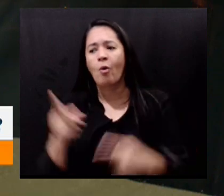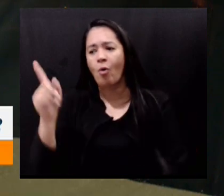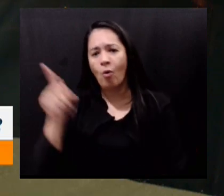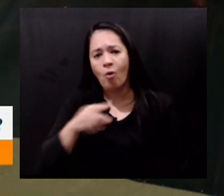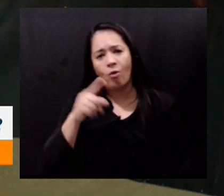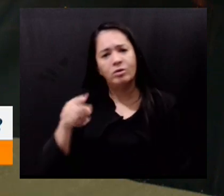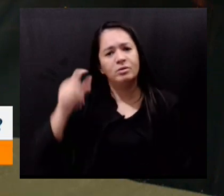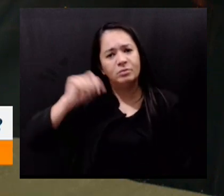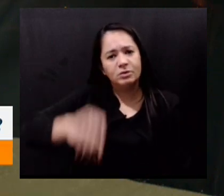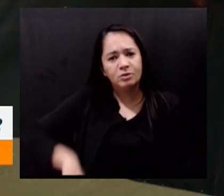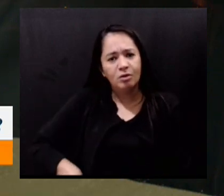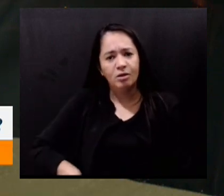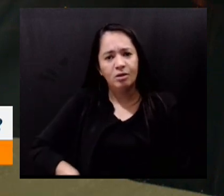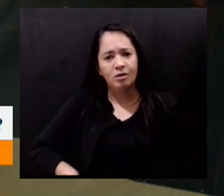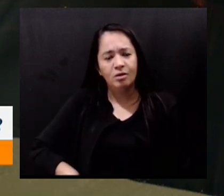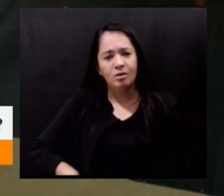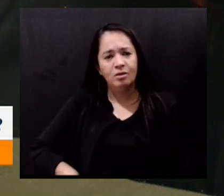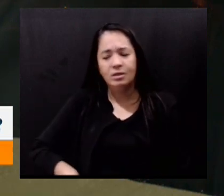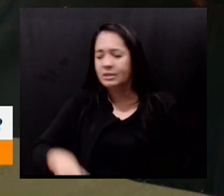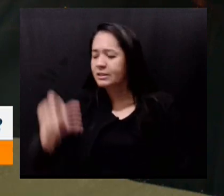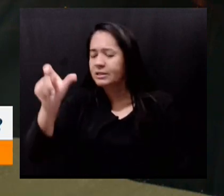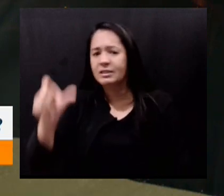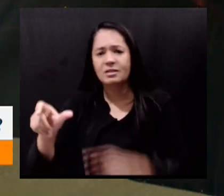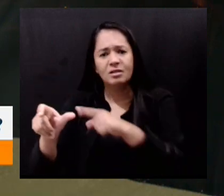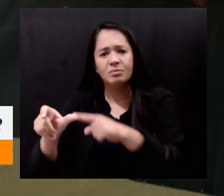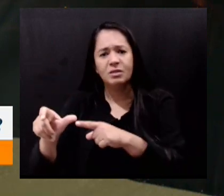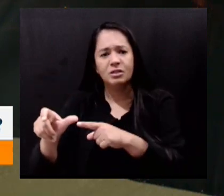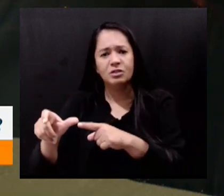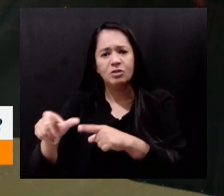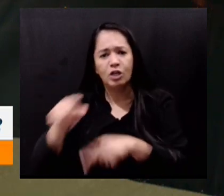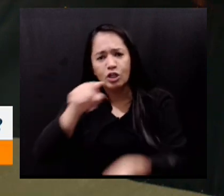né. E aquela pessoa que está sendo cancelada, poxa